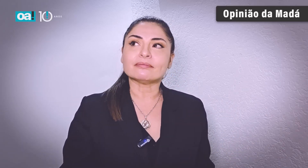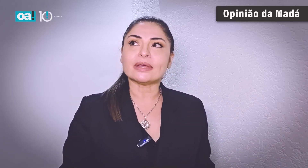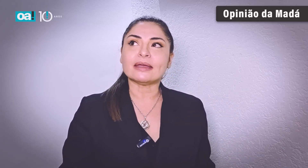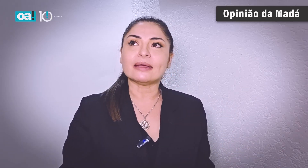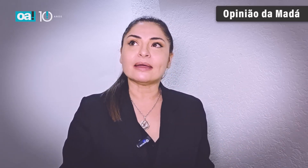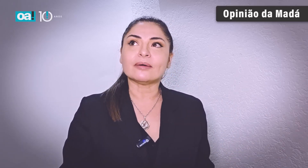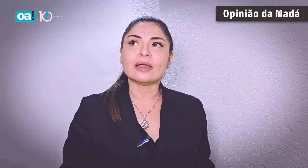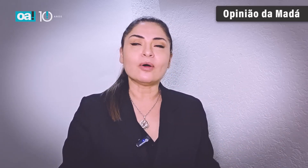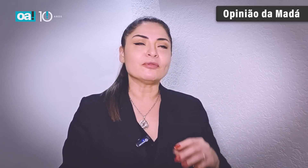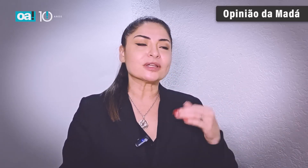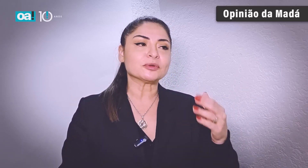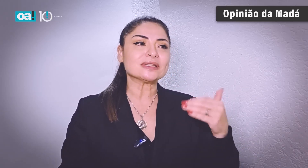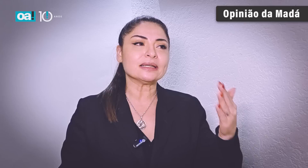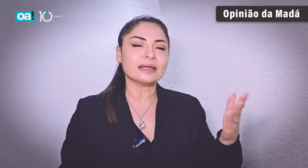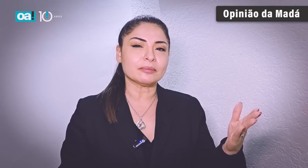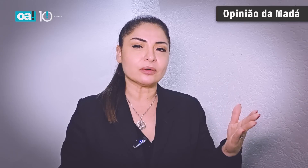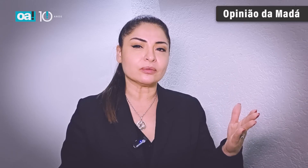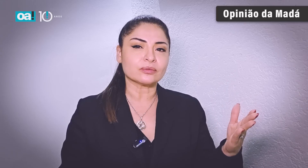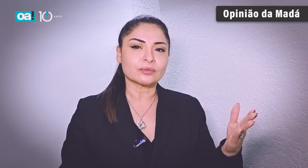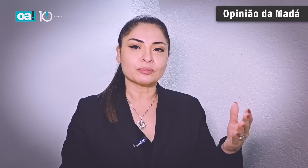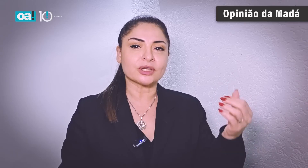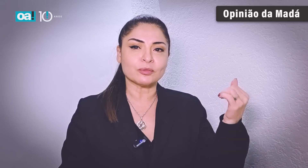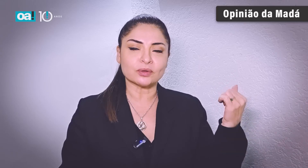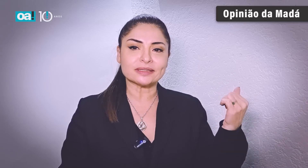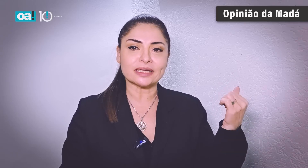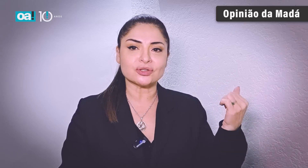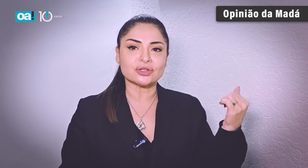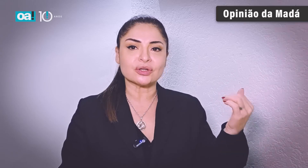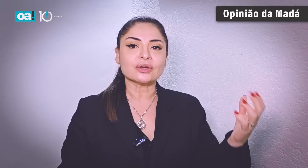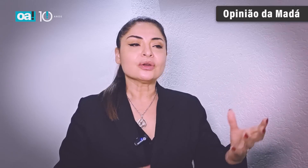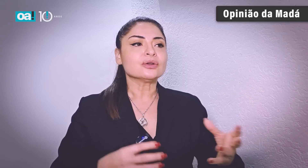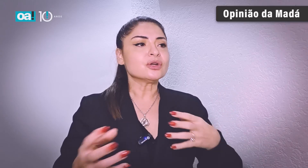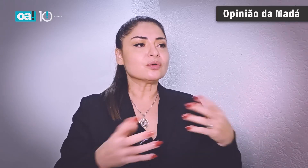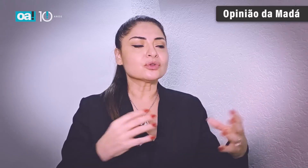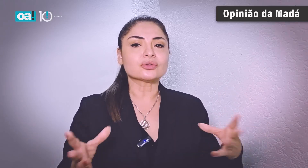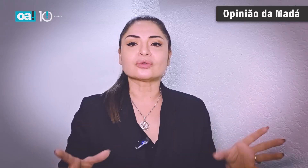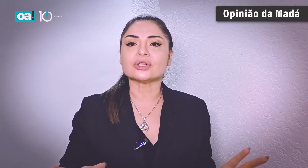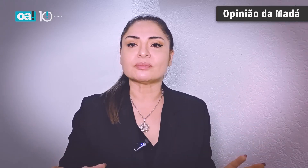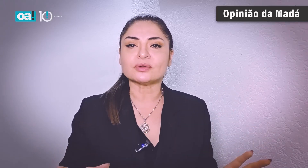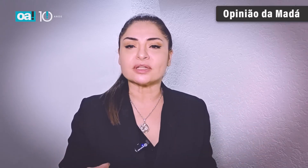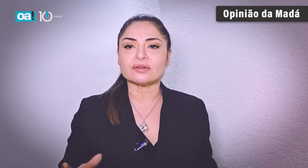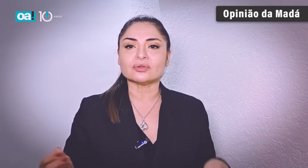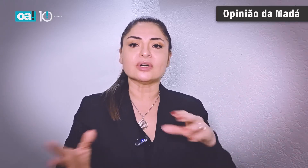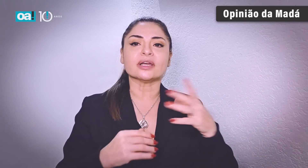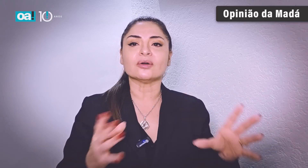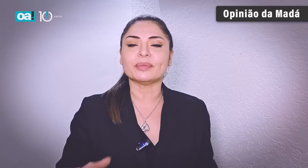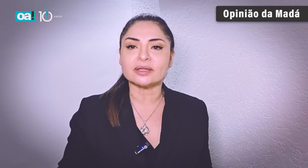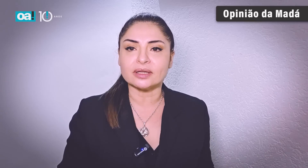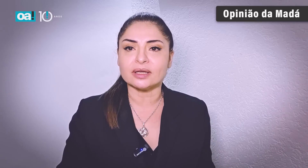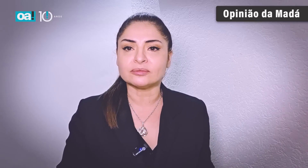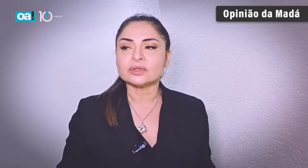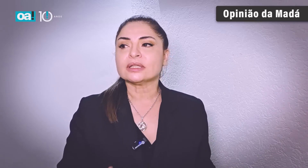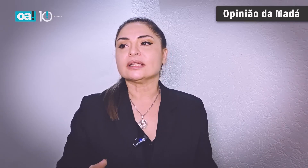assim, é óbvio que as pessoas se lembram, porque é muito recente, de alguns discursos da Dilma Rousseff, do ganhar